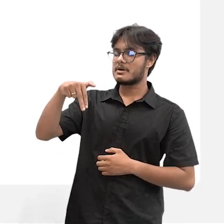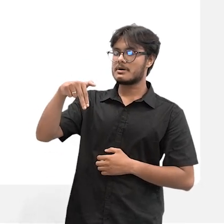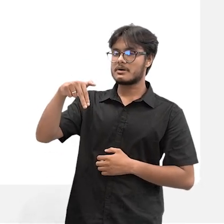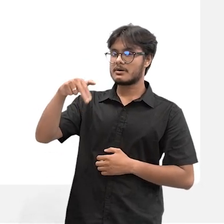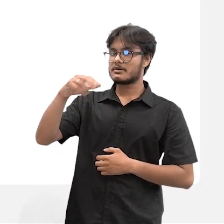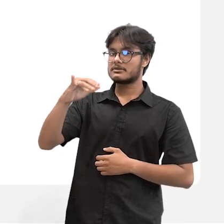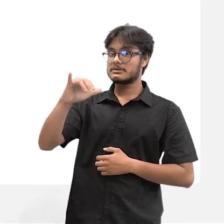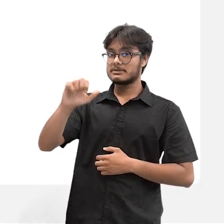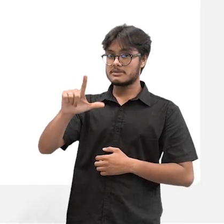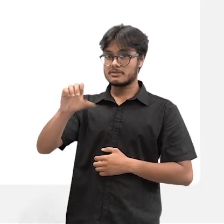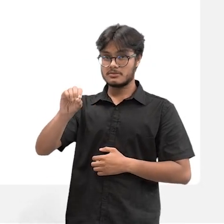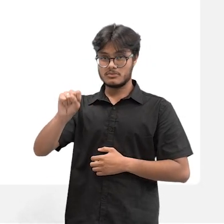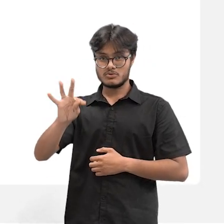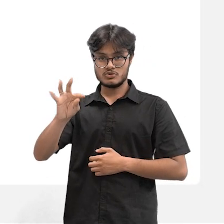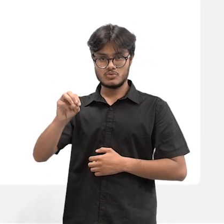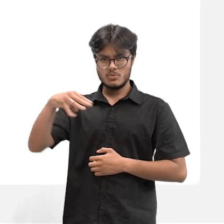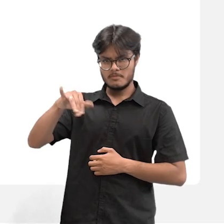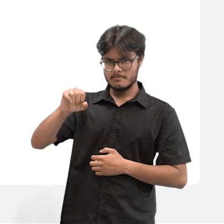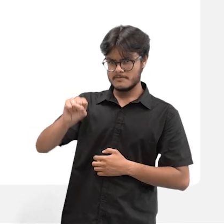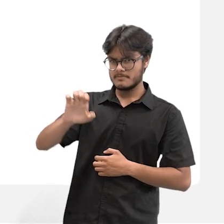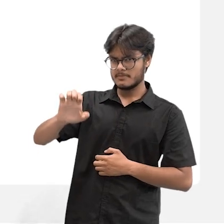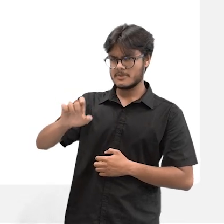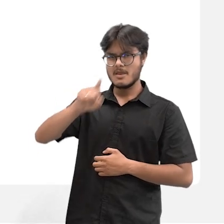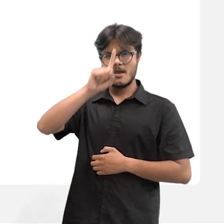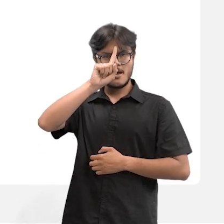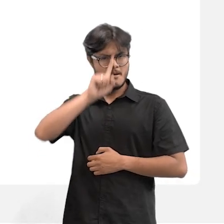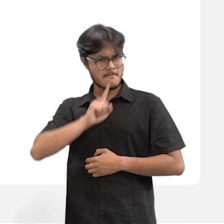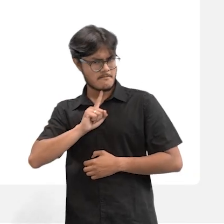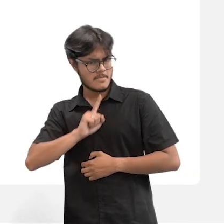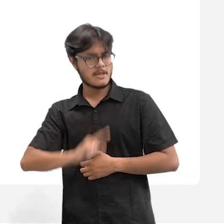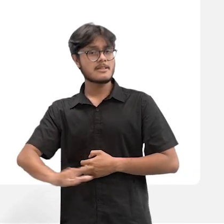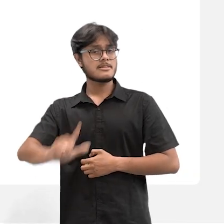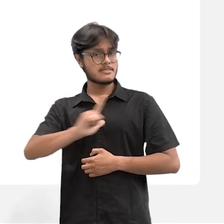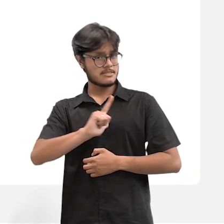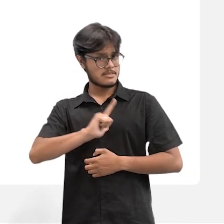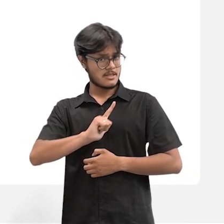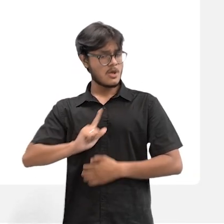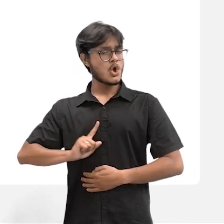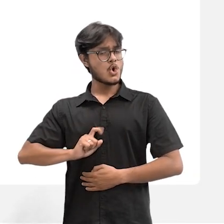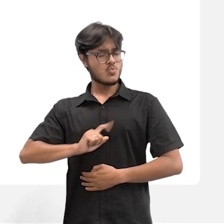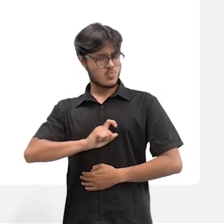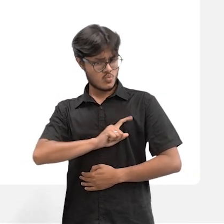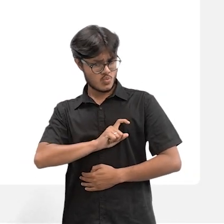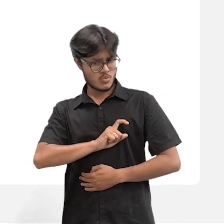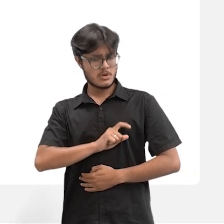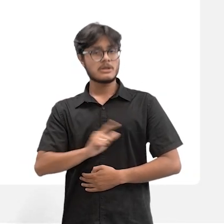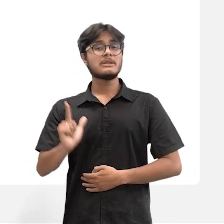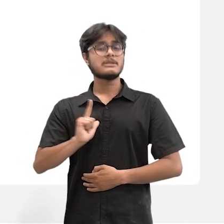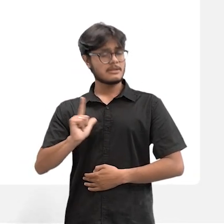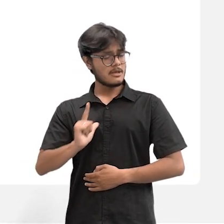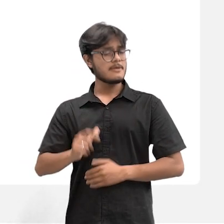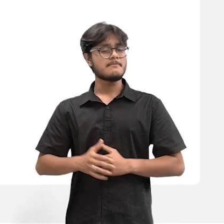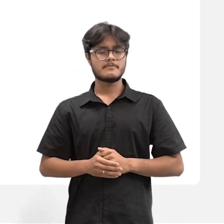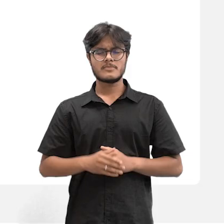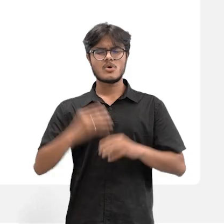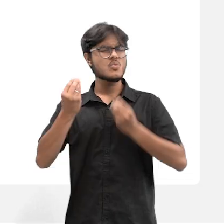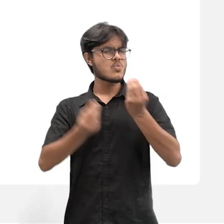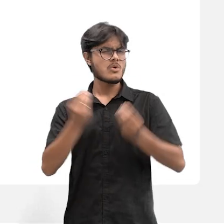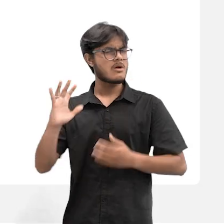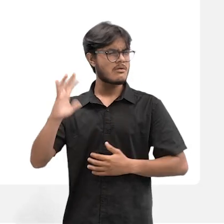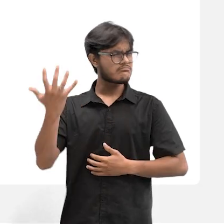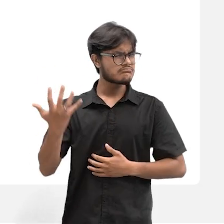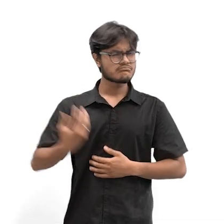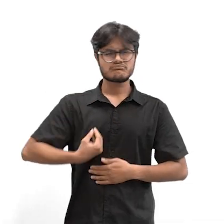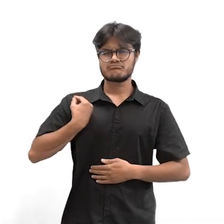chama de amarelão, causado pelo ancilostoma duodenale, um verme nemateuminto. Como é que funciona o ciclo